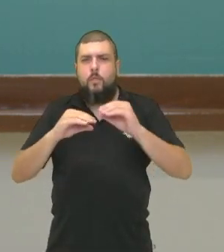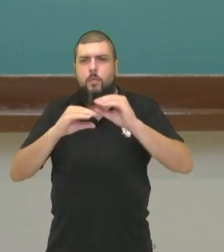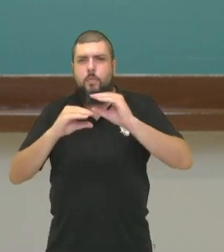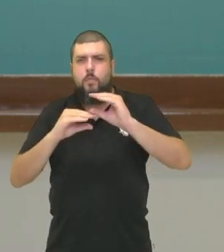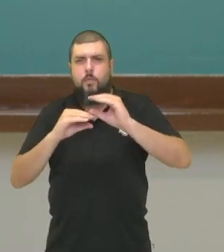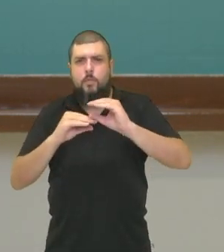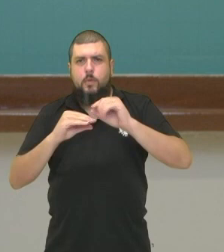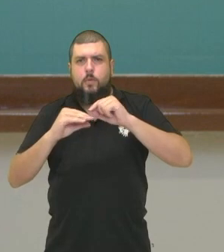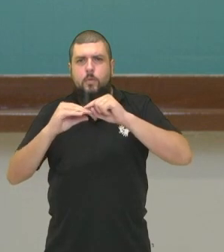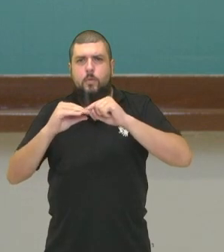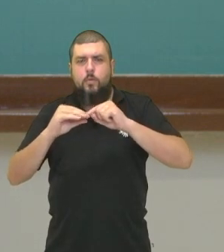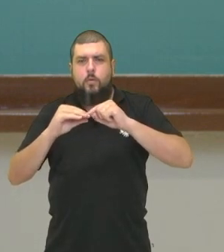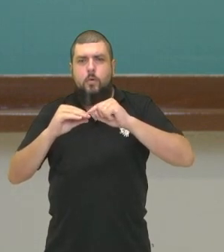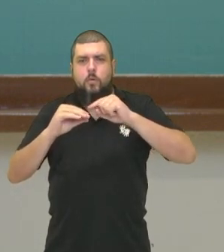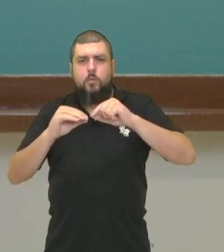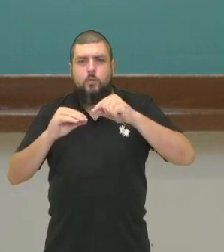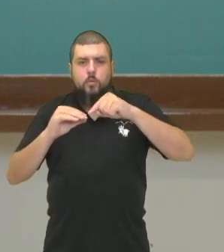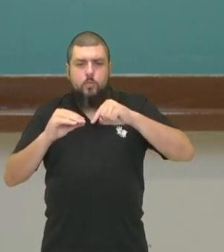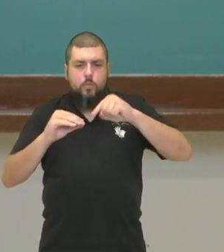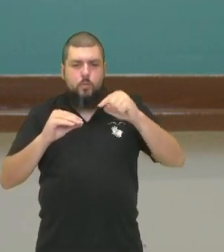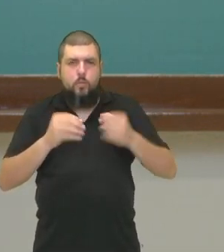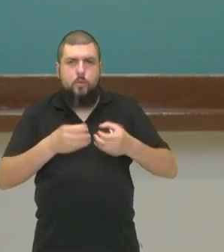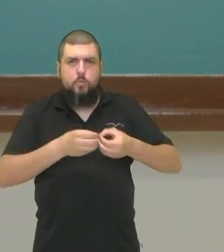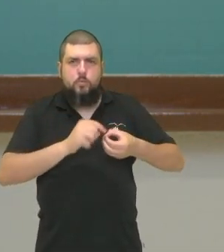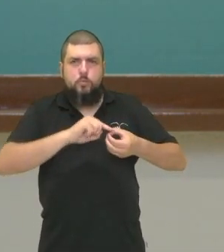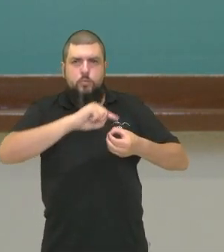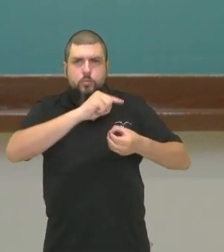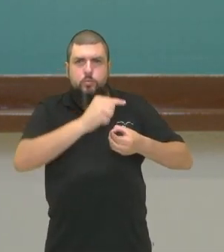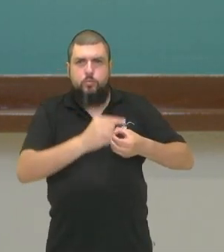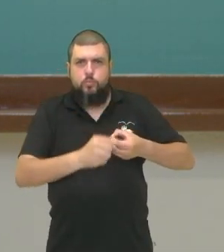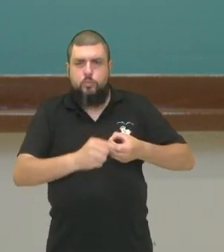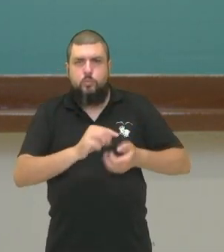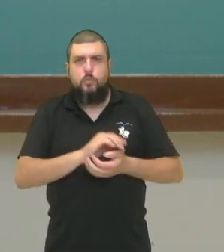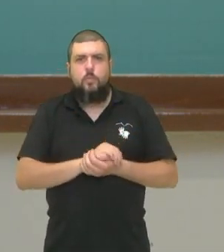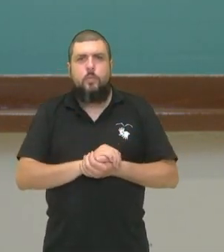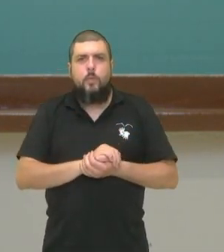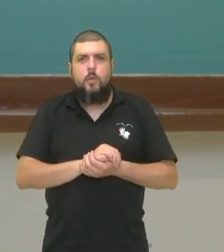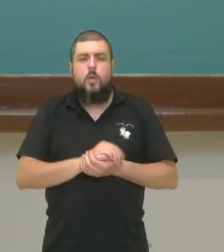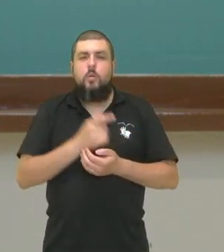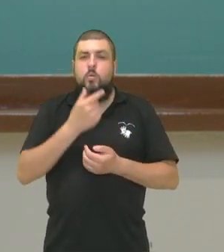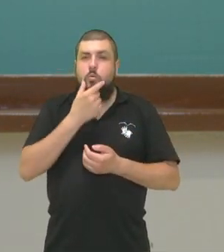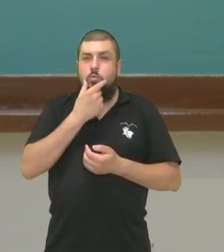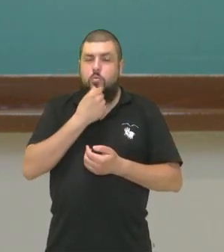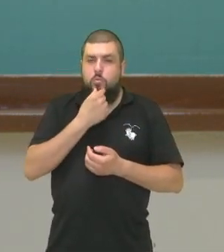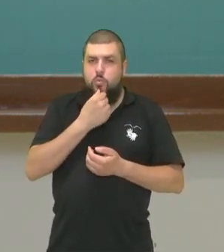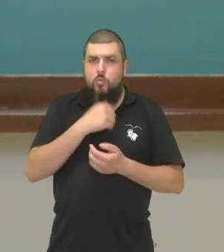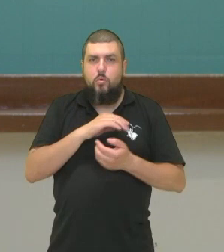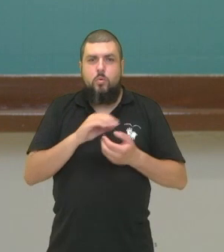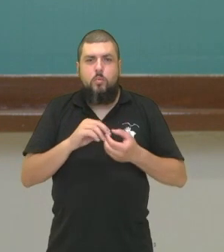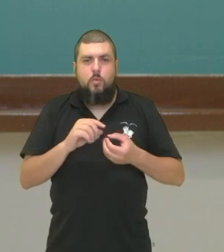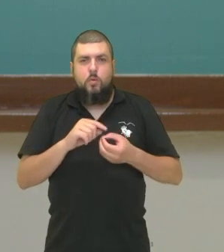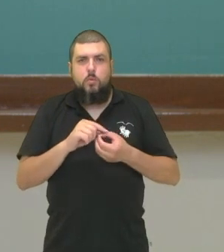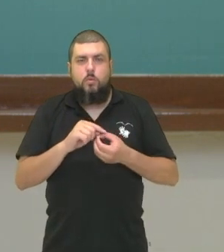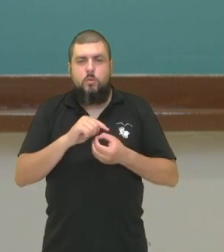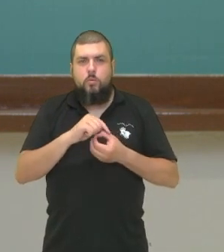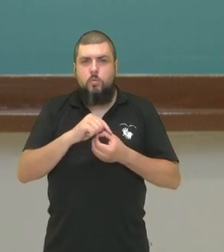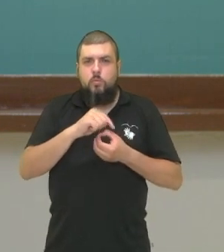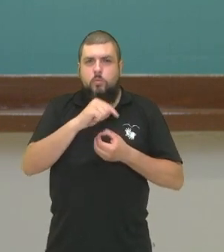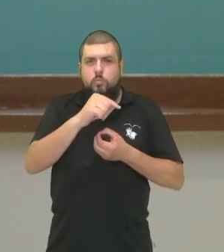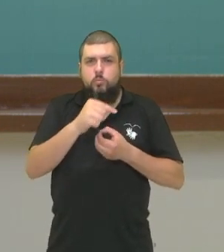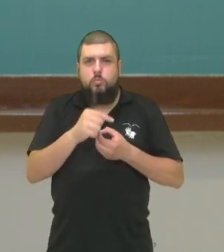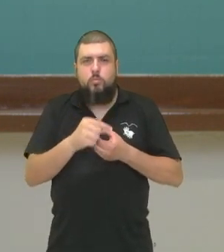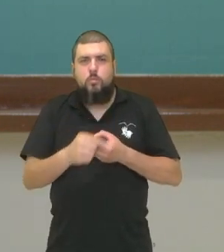canal aqui da uretra. No homem, o canal que sai, a uretra, ele sai tanto a